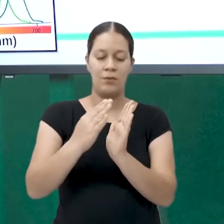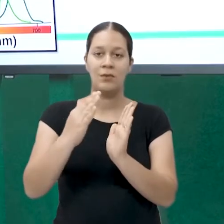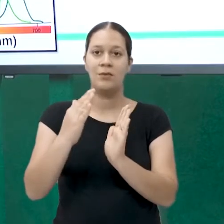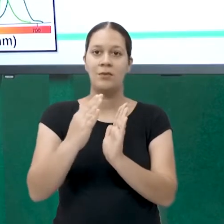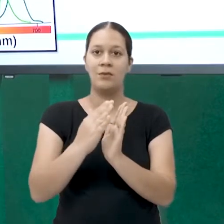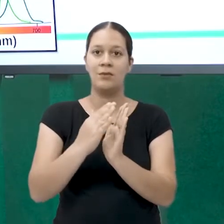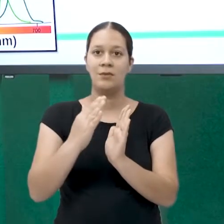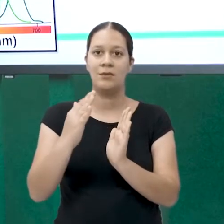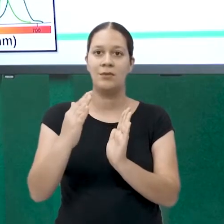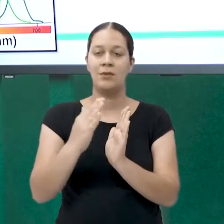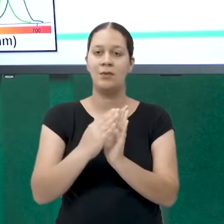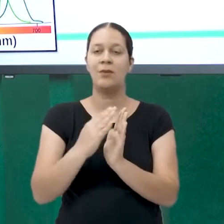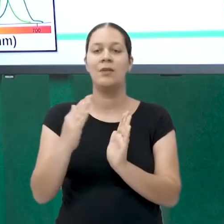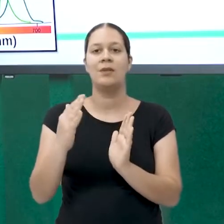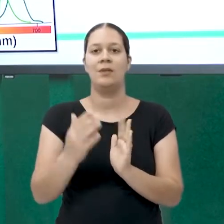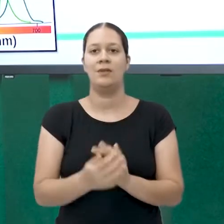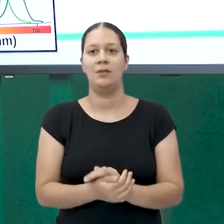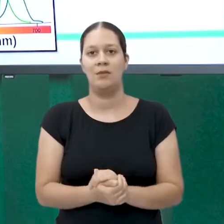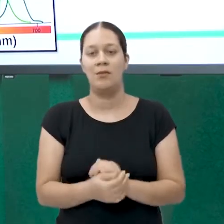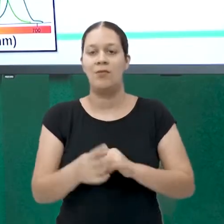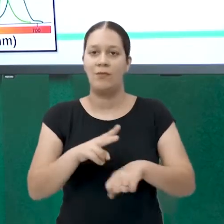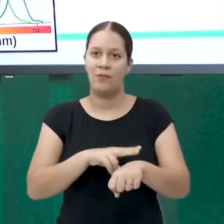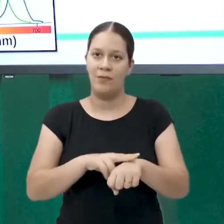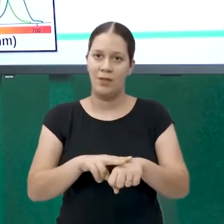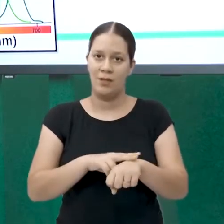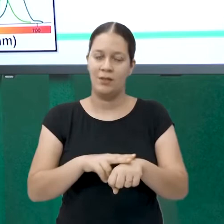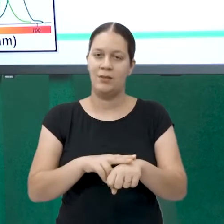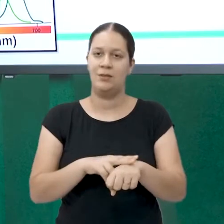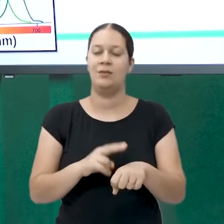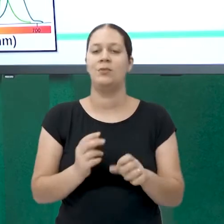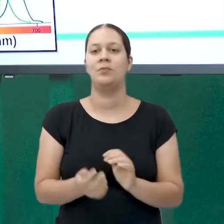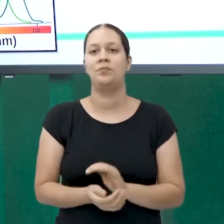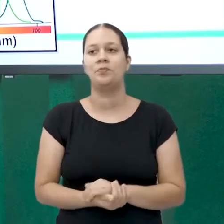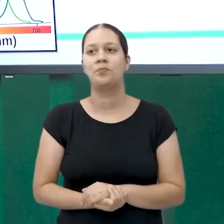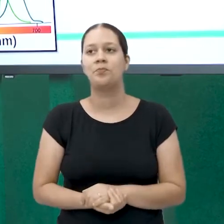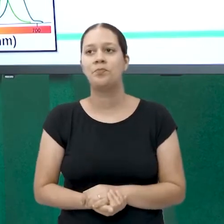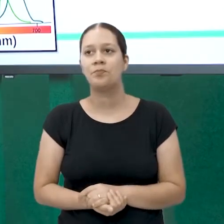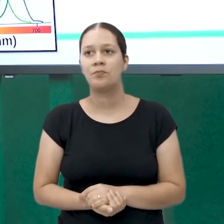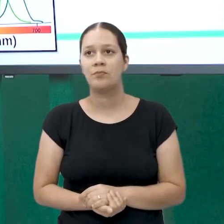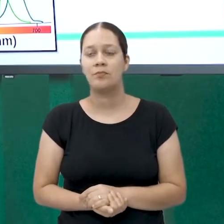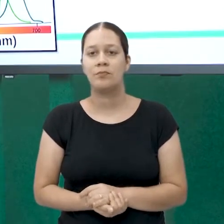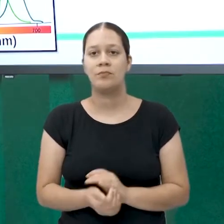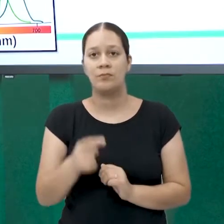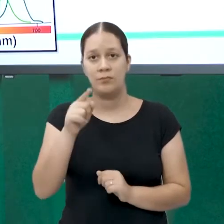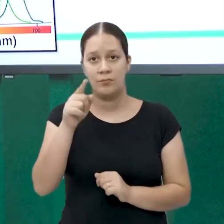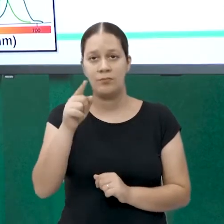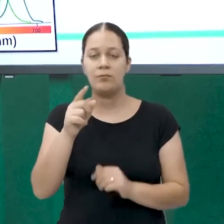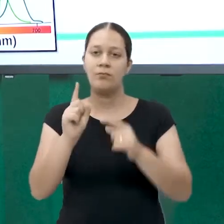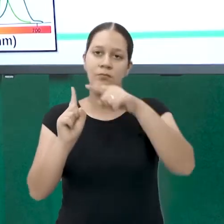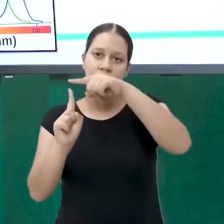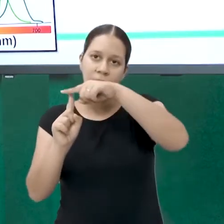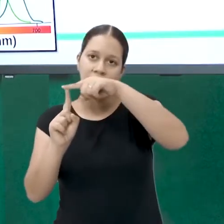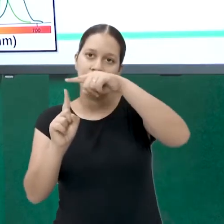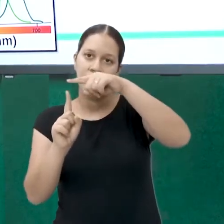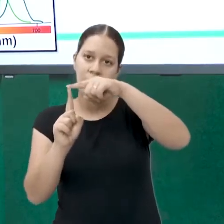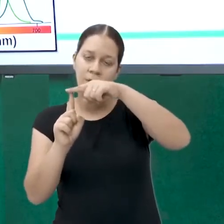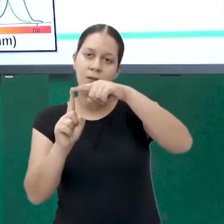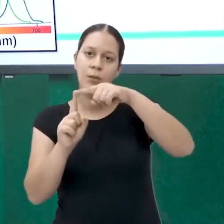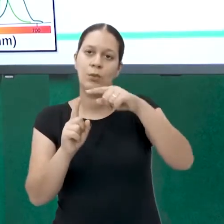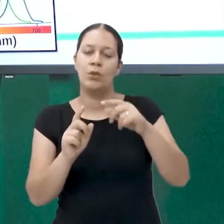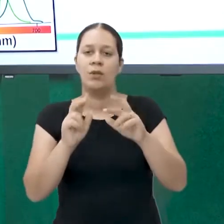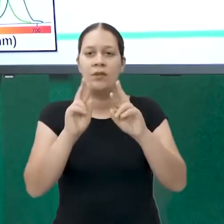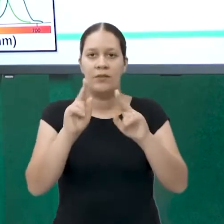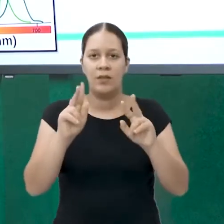Tá? Pelo verde estar voltando, você enxerga aquela estrutura como verde. Tá? Então, olha só. Você